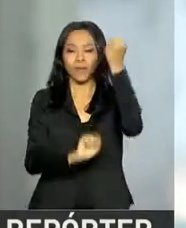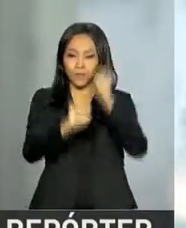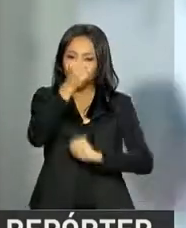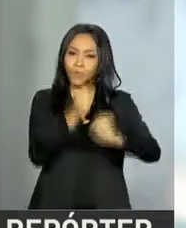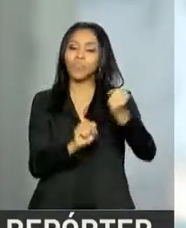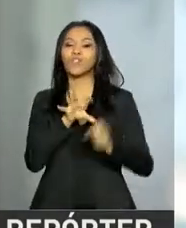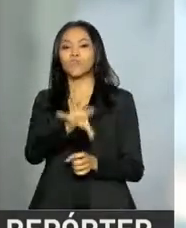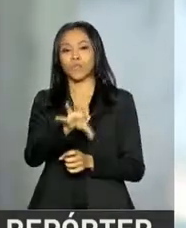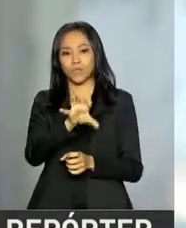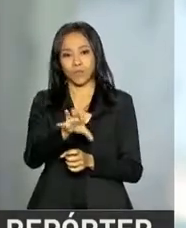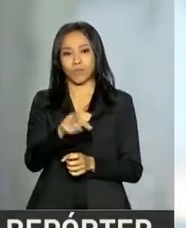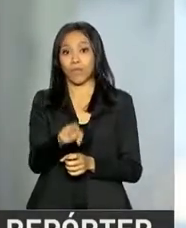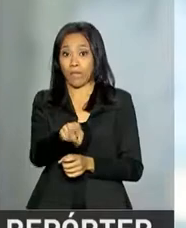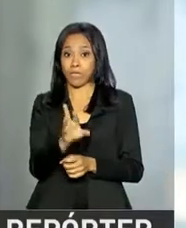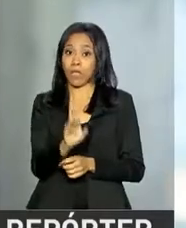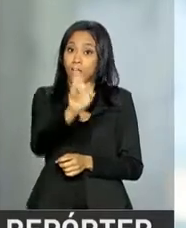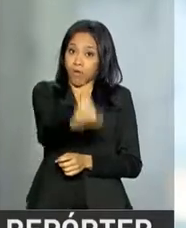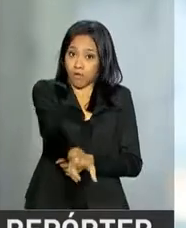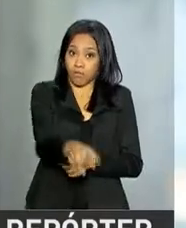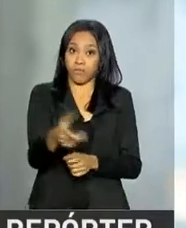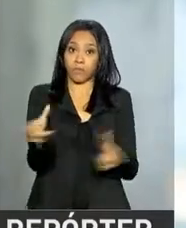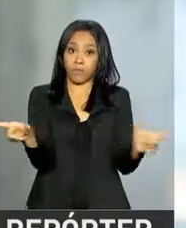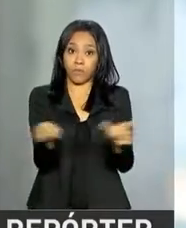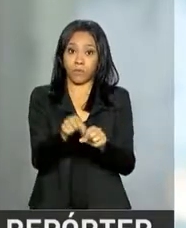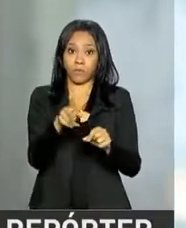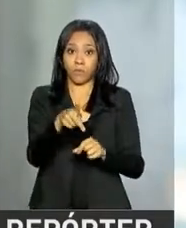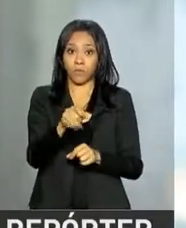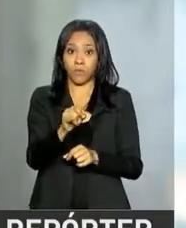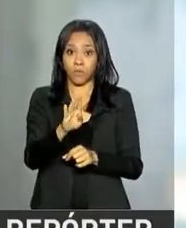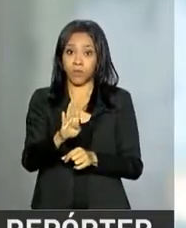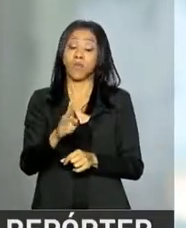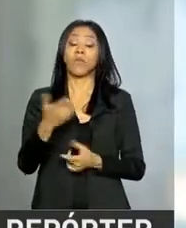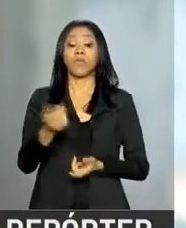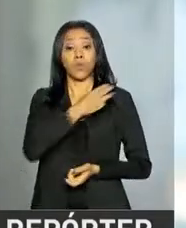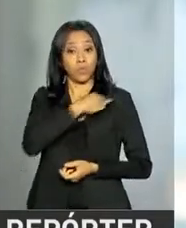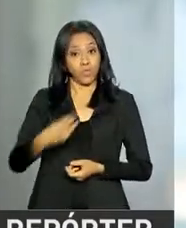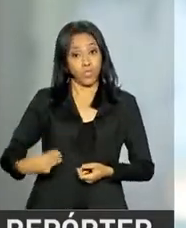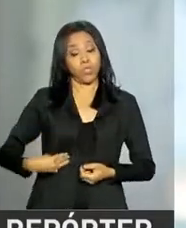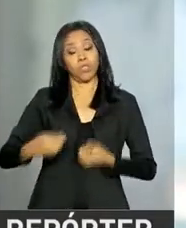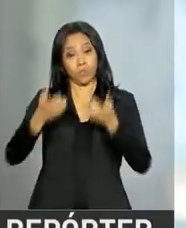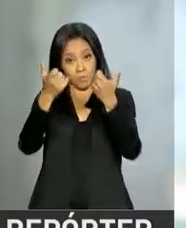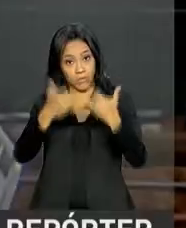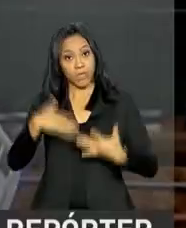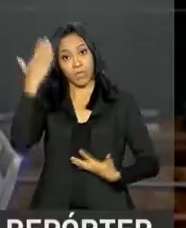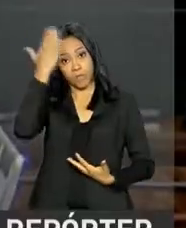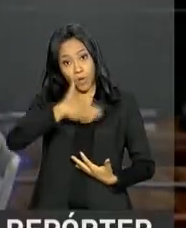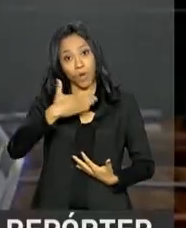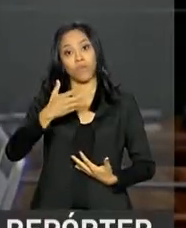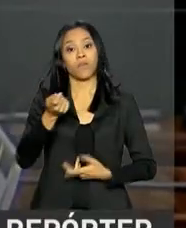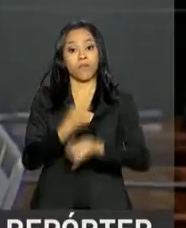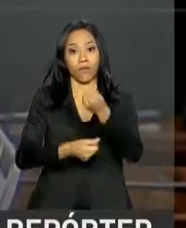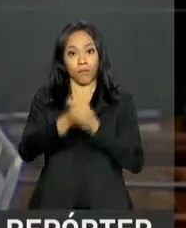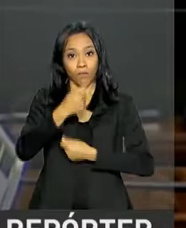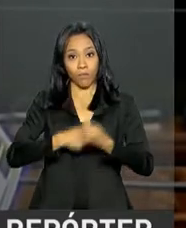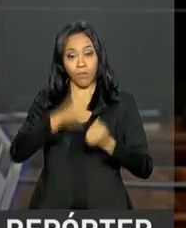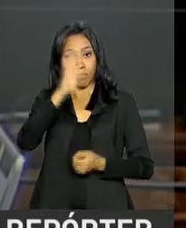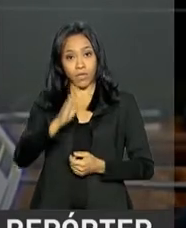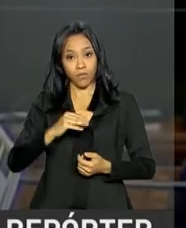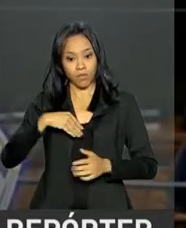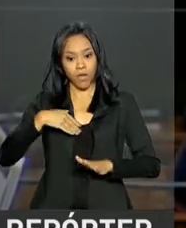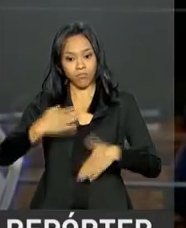para o ministro da fazenda e henrique meirelles isso mostra que a economia do país está acelerando nós saímos